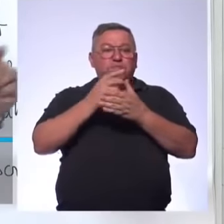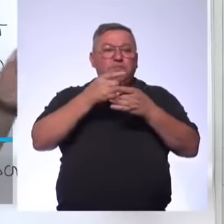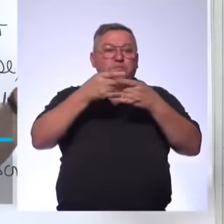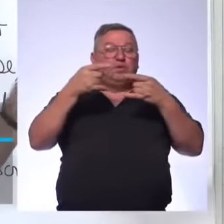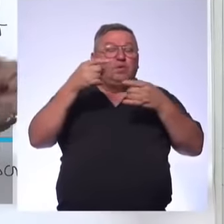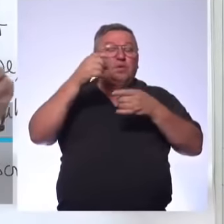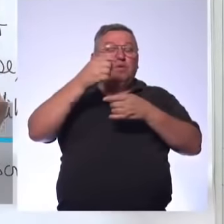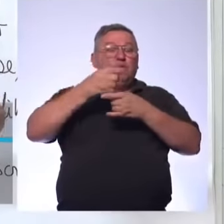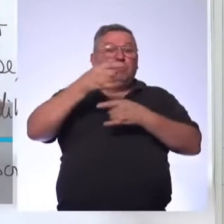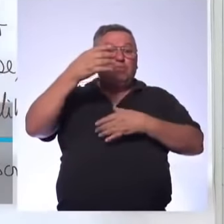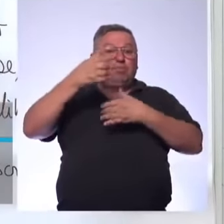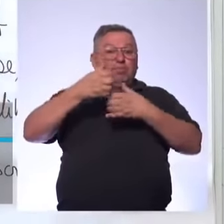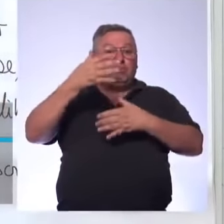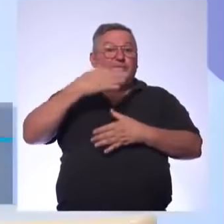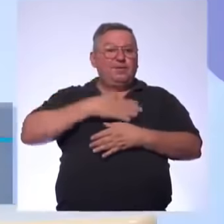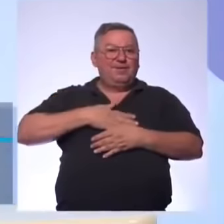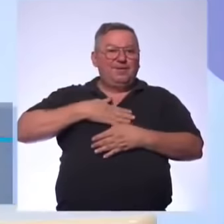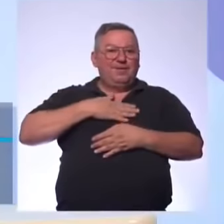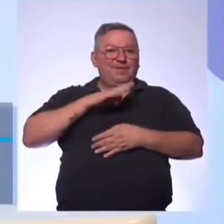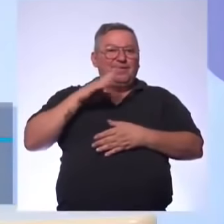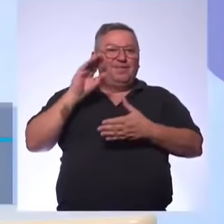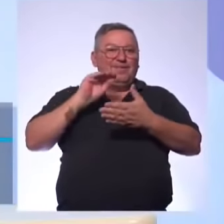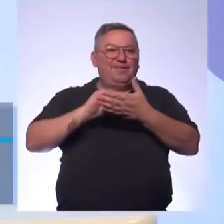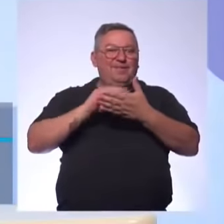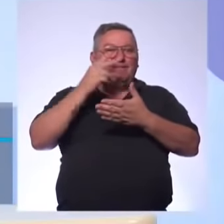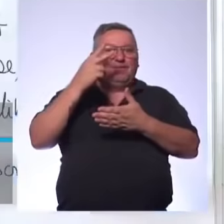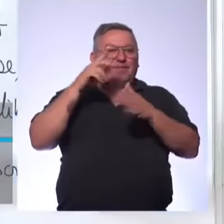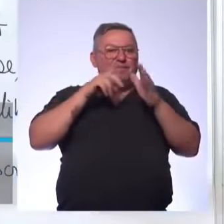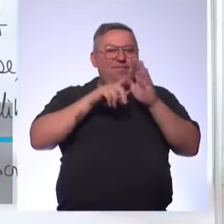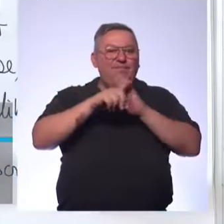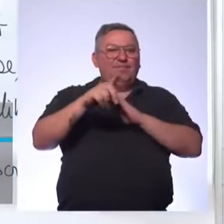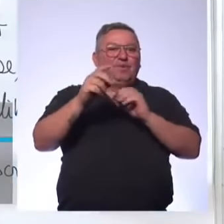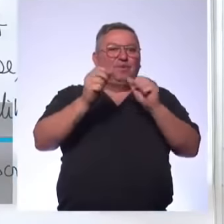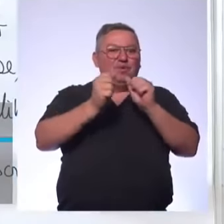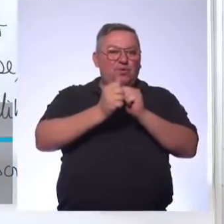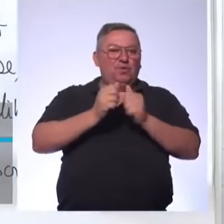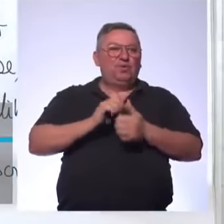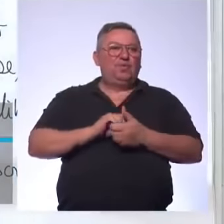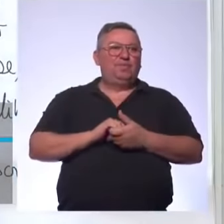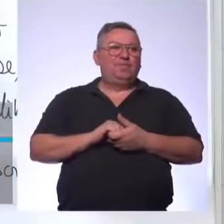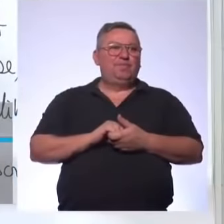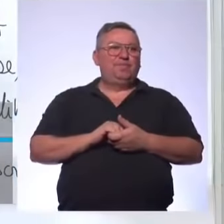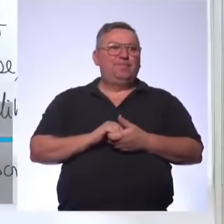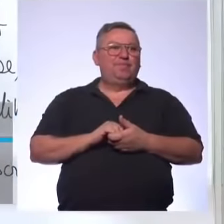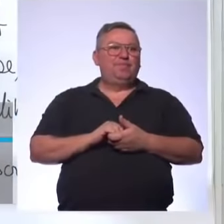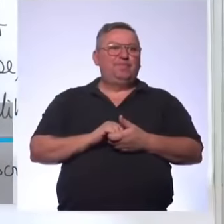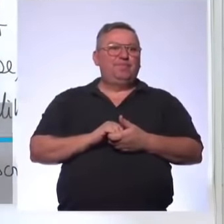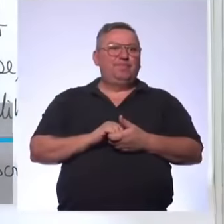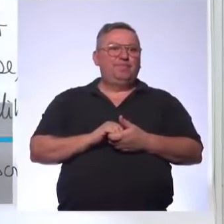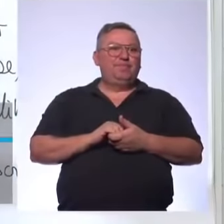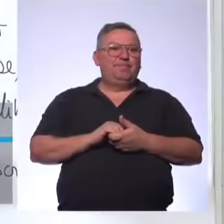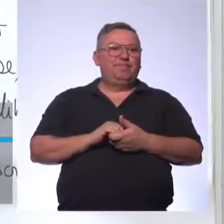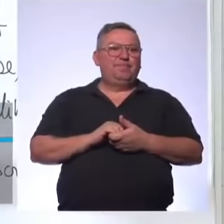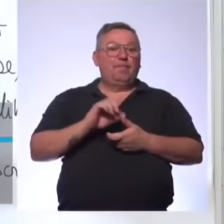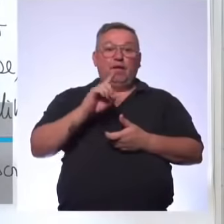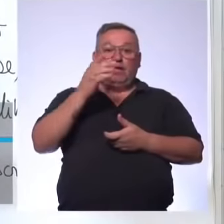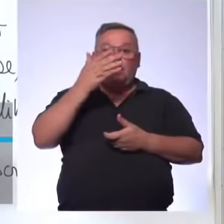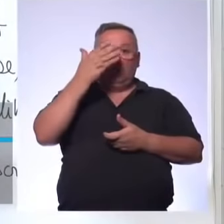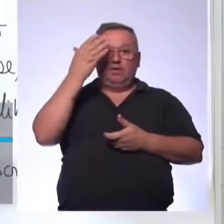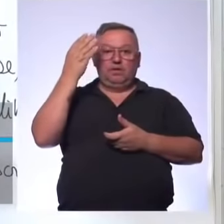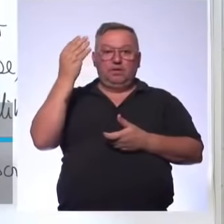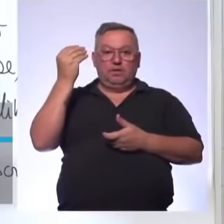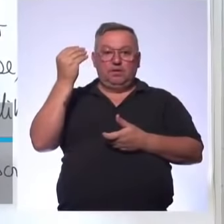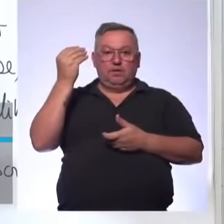para ajudar o ego porque ele gosta muito quando você coloca as duas perguntas Duas respostas juntas de E não